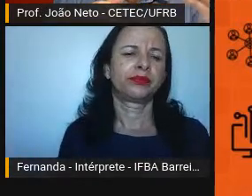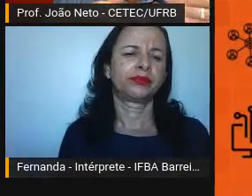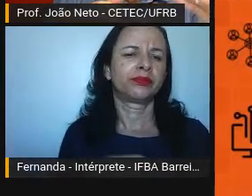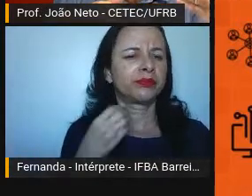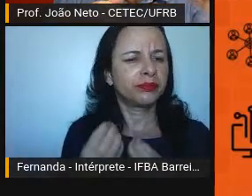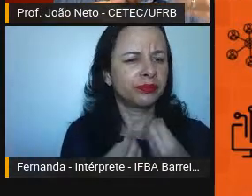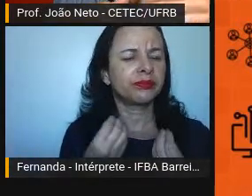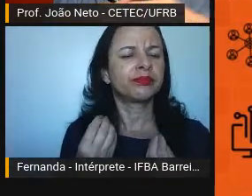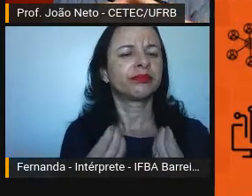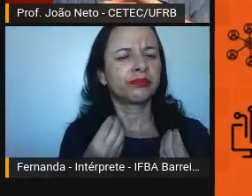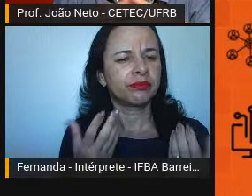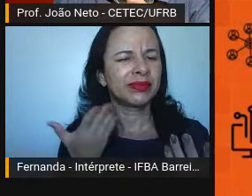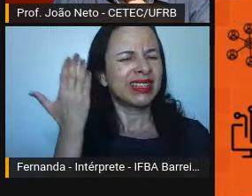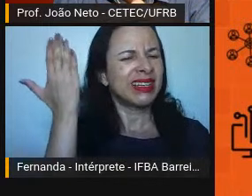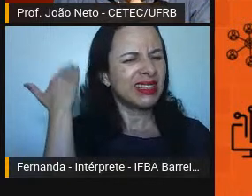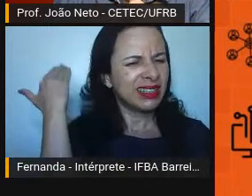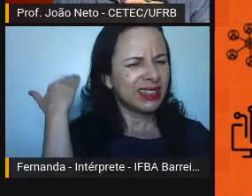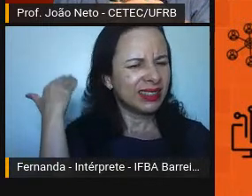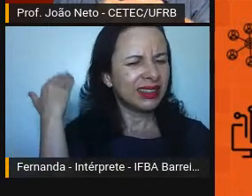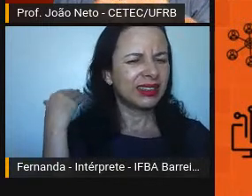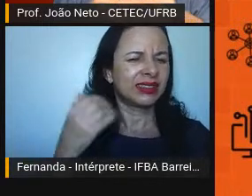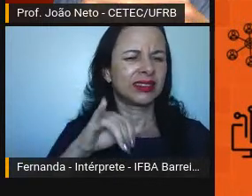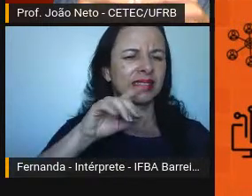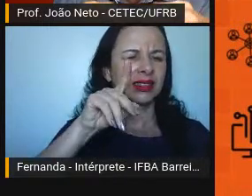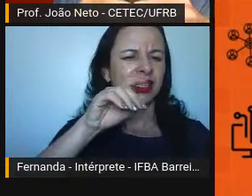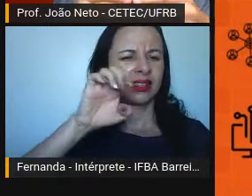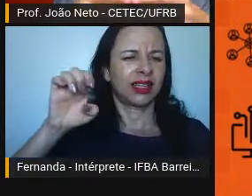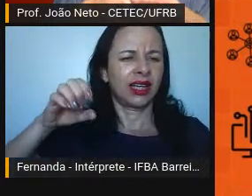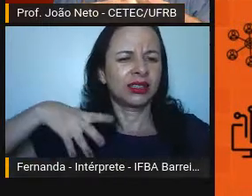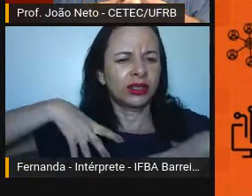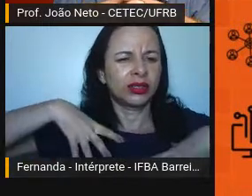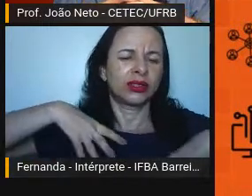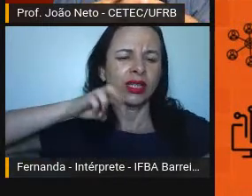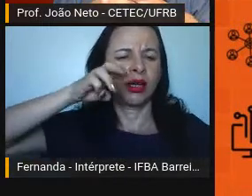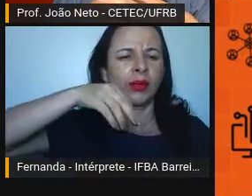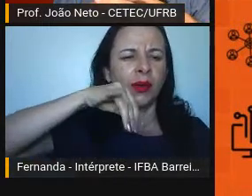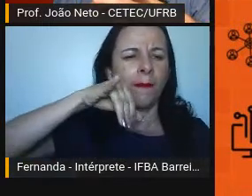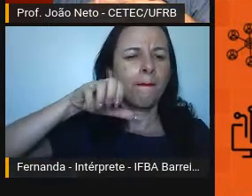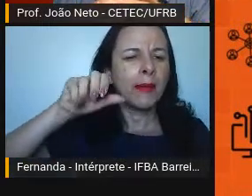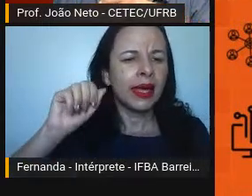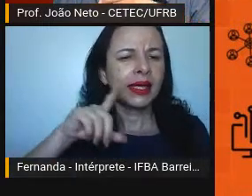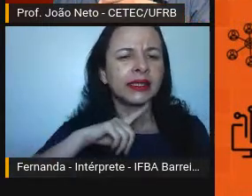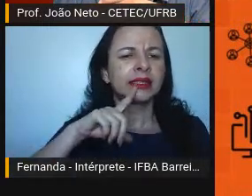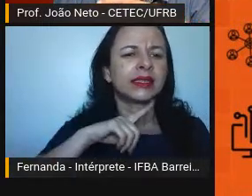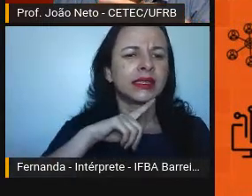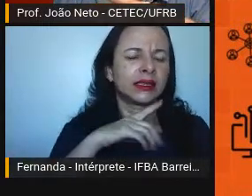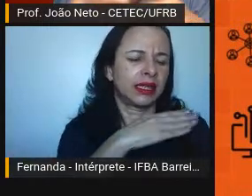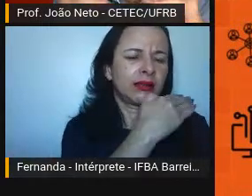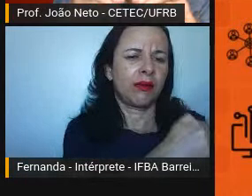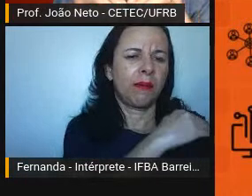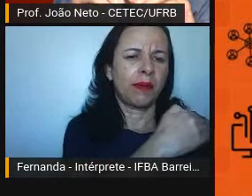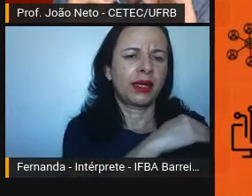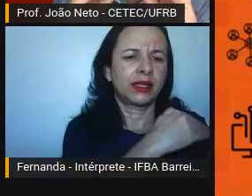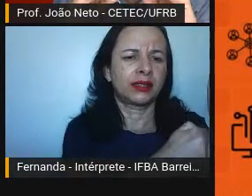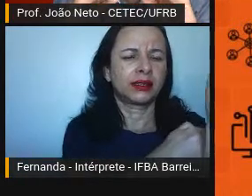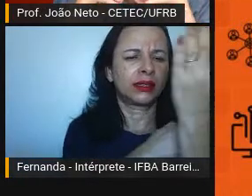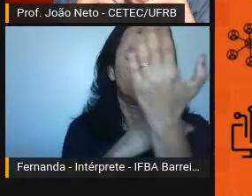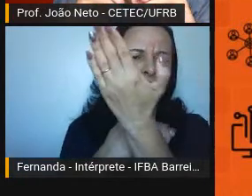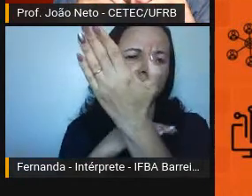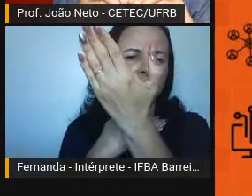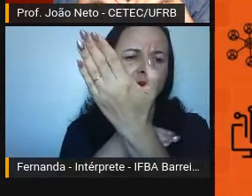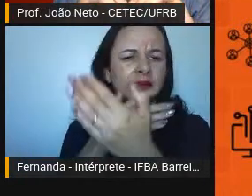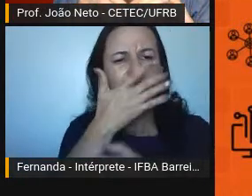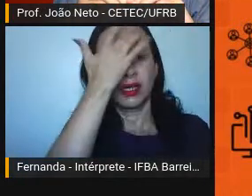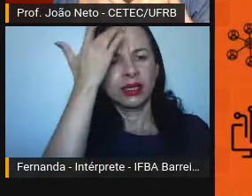muito muito antes não é verdade média essas pessoas as cidades tinham alguns barcos em que nesses barcos